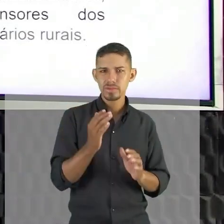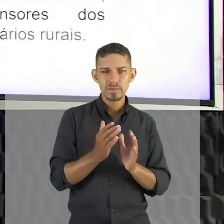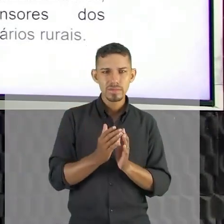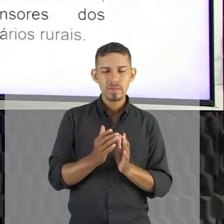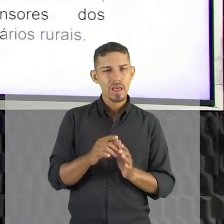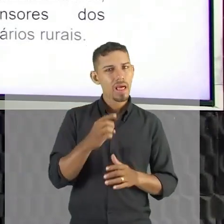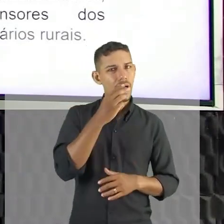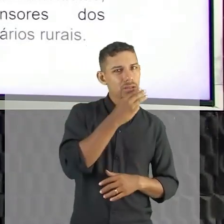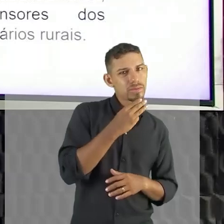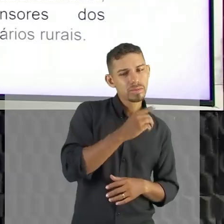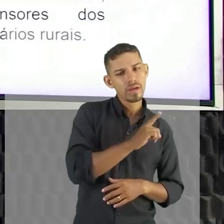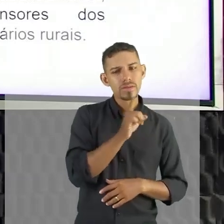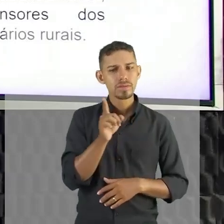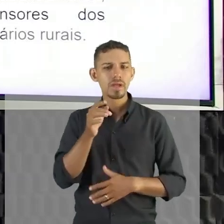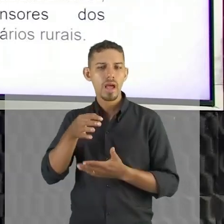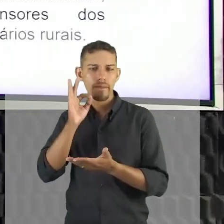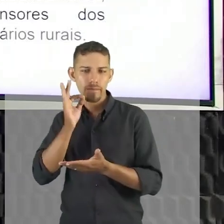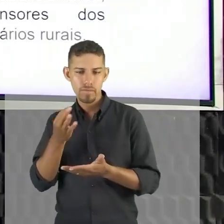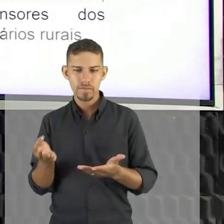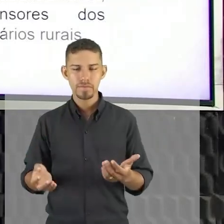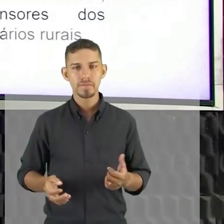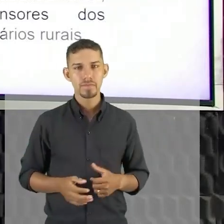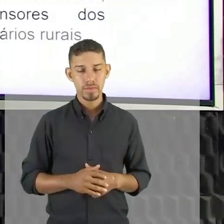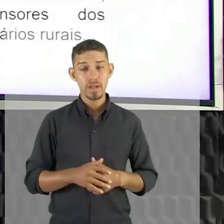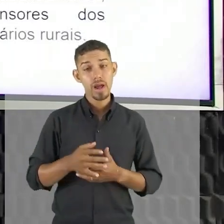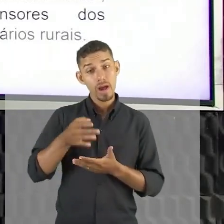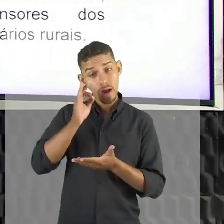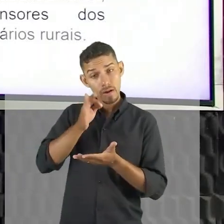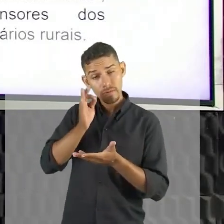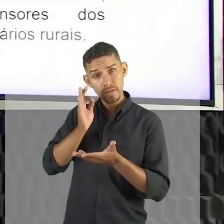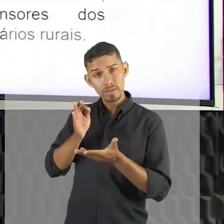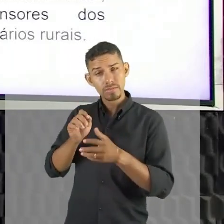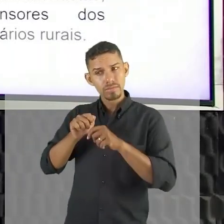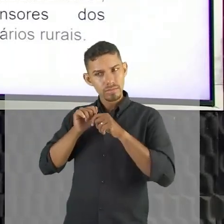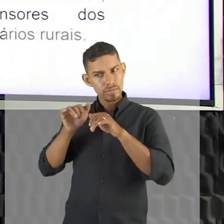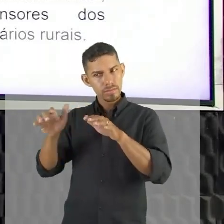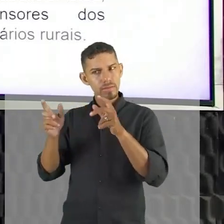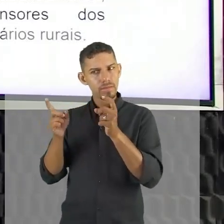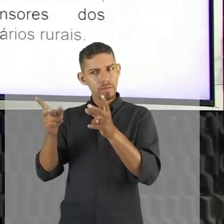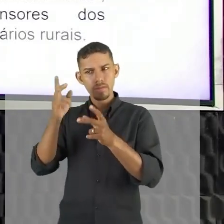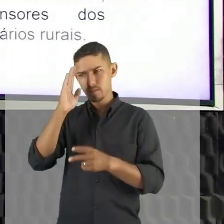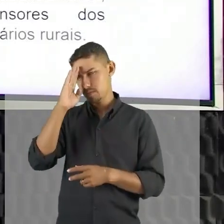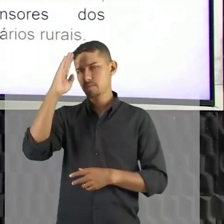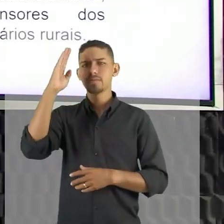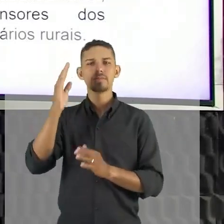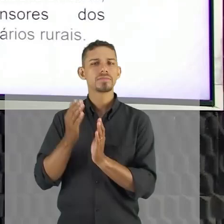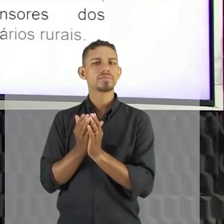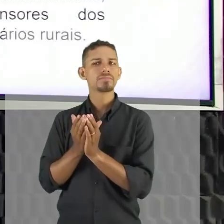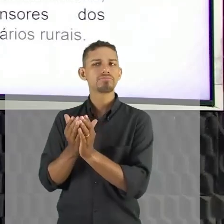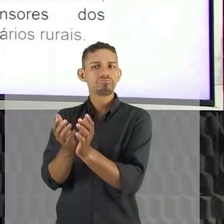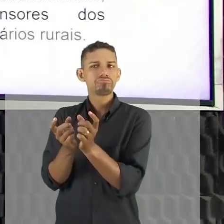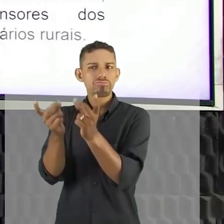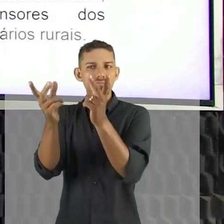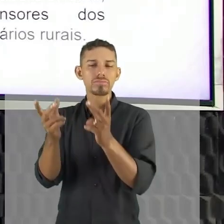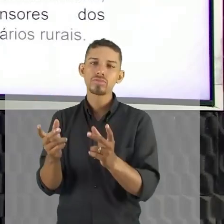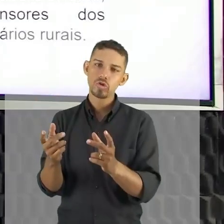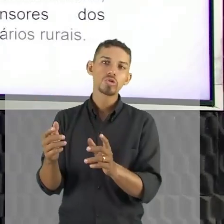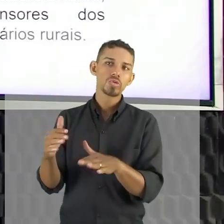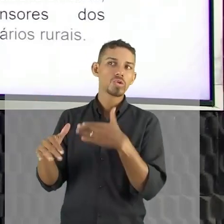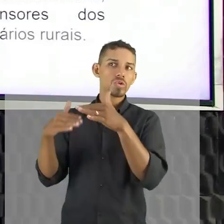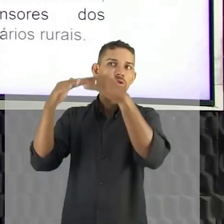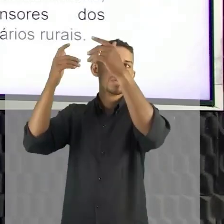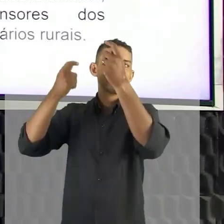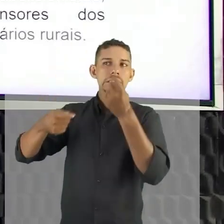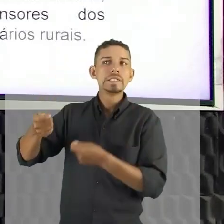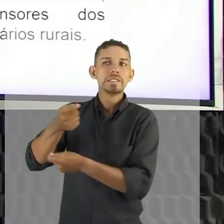do açúcar, passamos a ter o café. Então, o café passa, então, a ser o principal produto de exportação. Isso vai alavancar, claro, né,